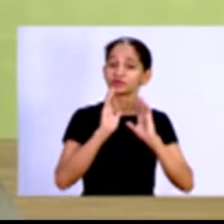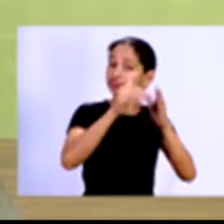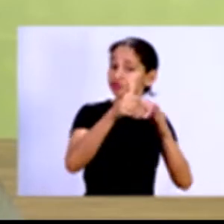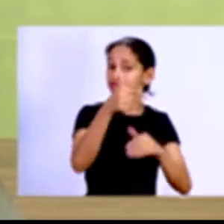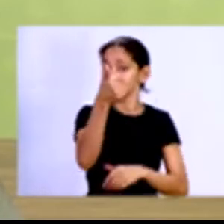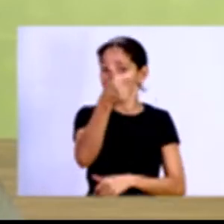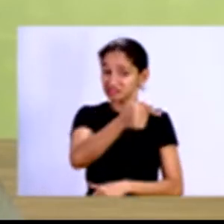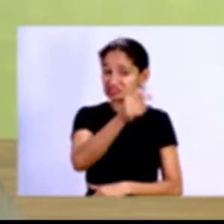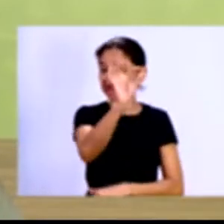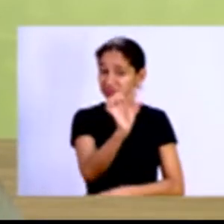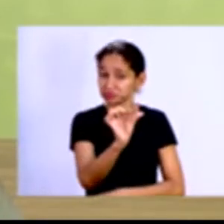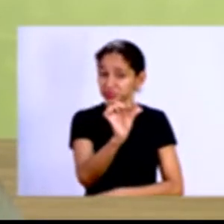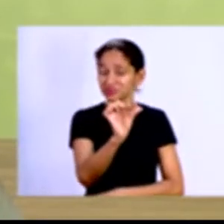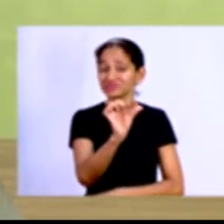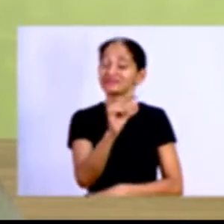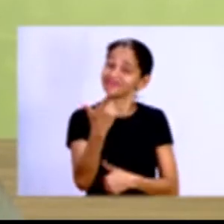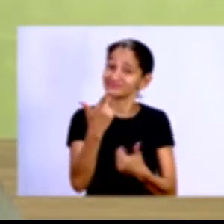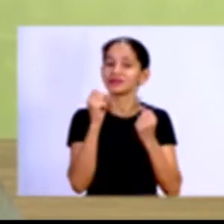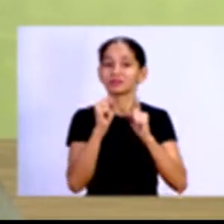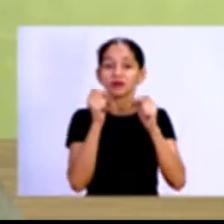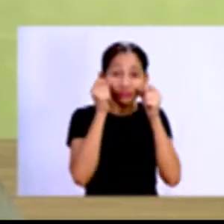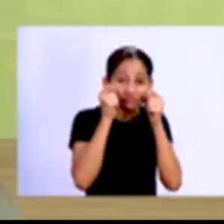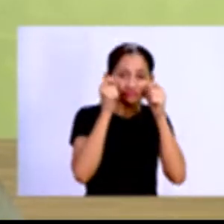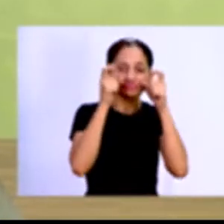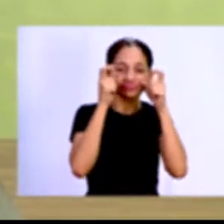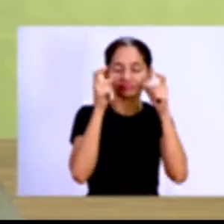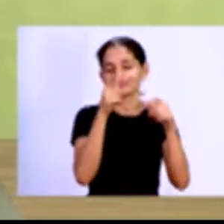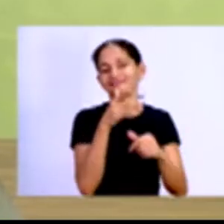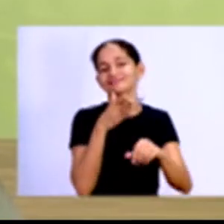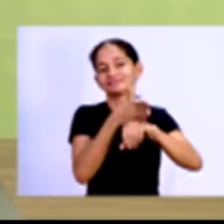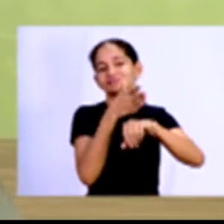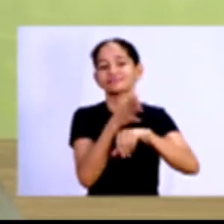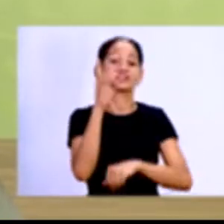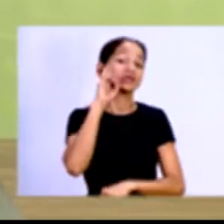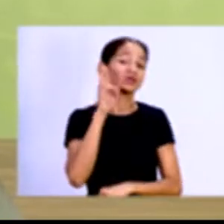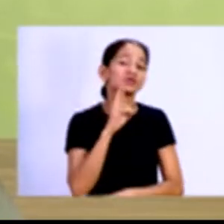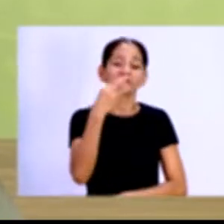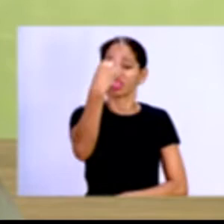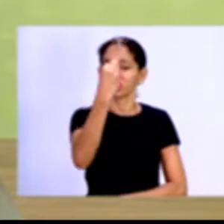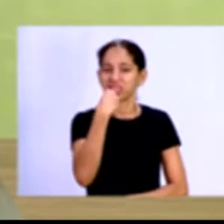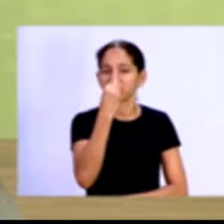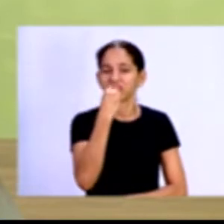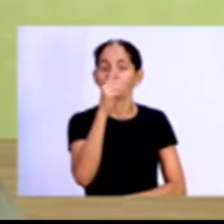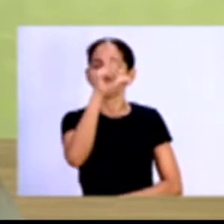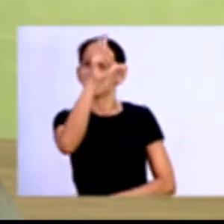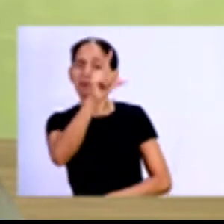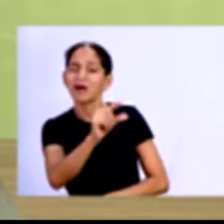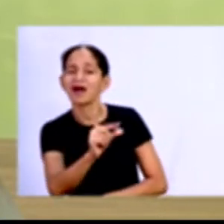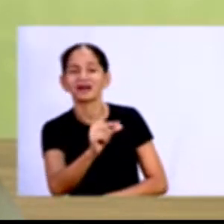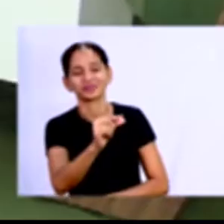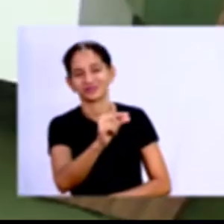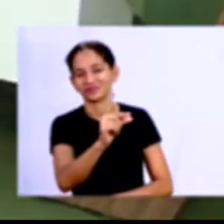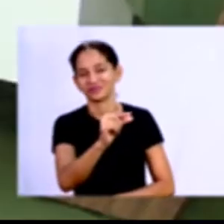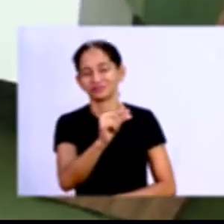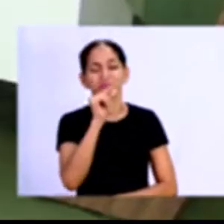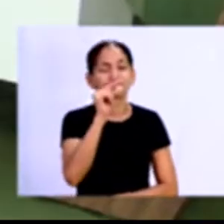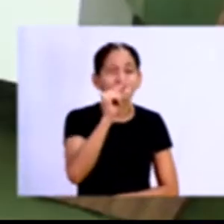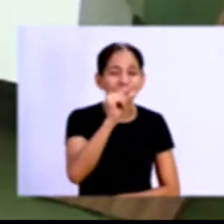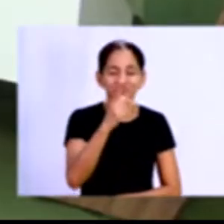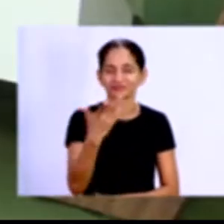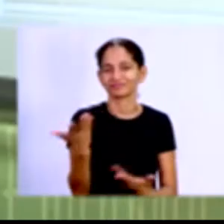Observe que somente 17% utiliza. E eu tenho certeza que isso em Rondônia ainda é um índice ainda bem menor. Isso mesmo.